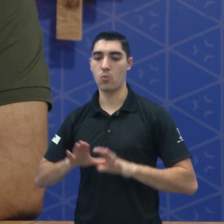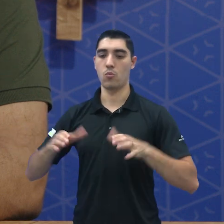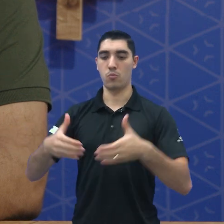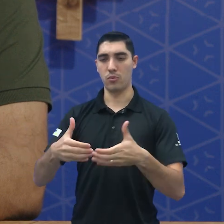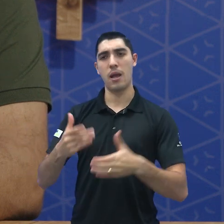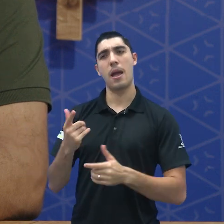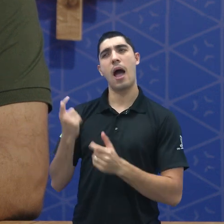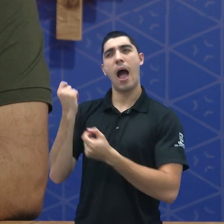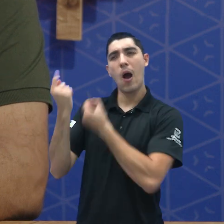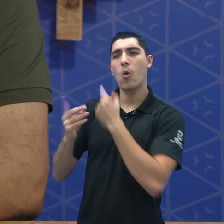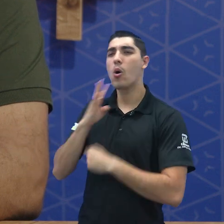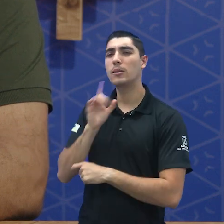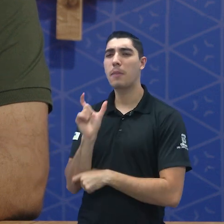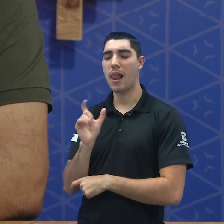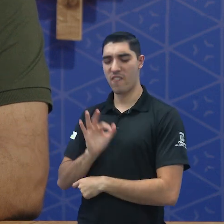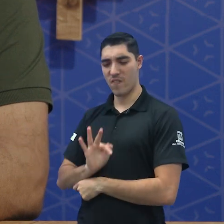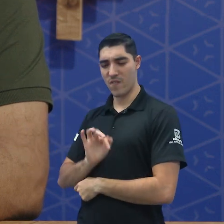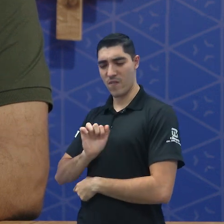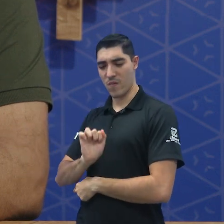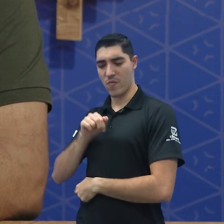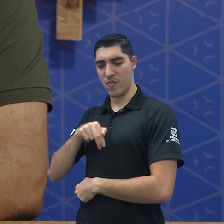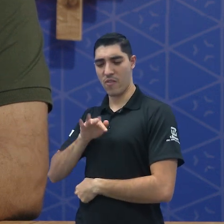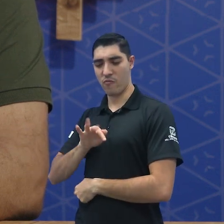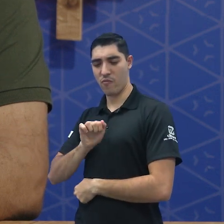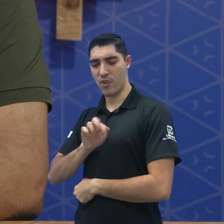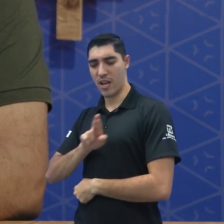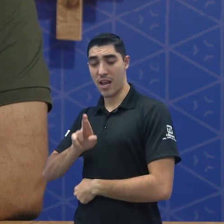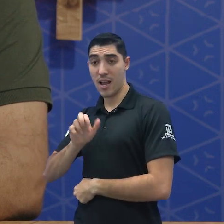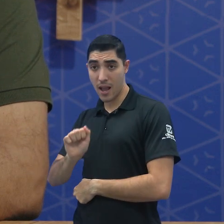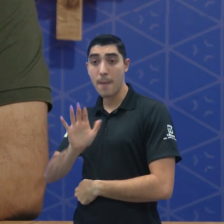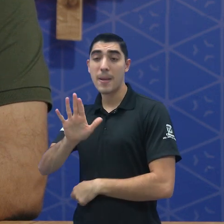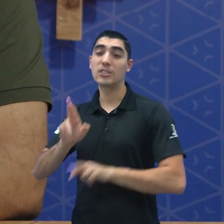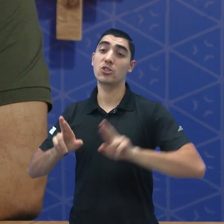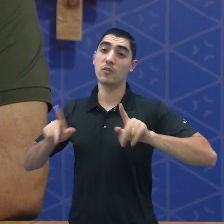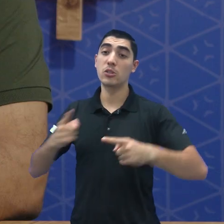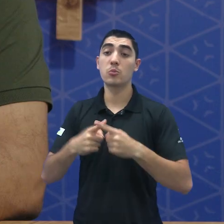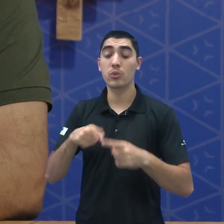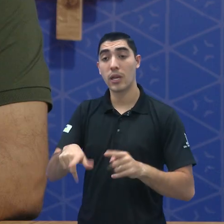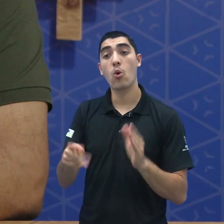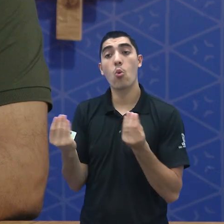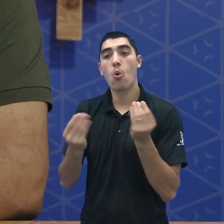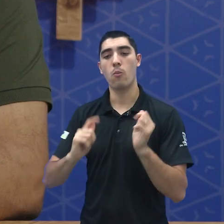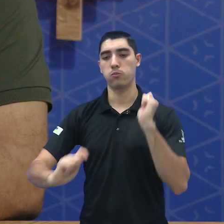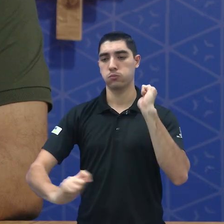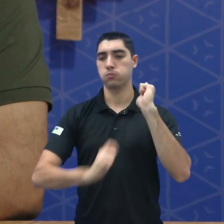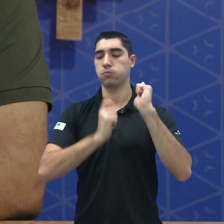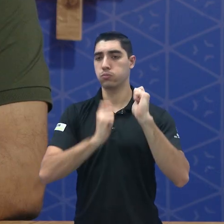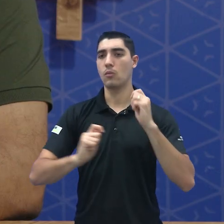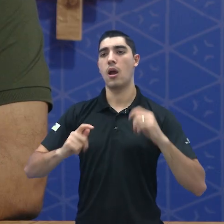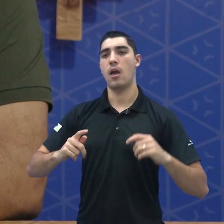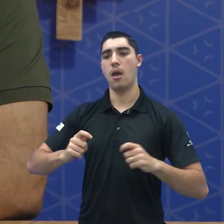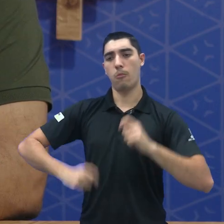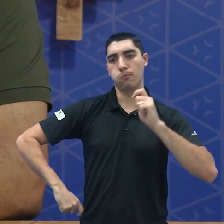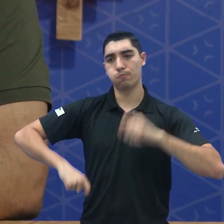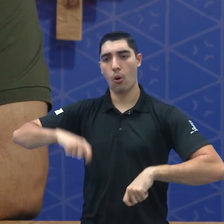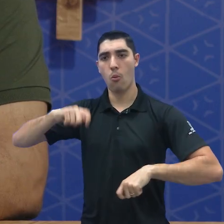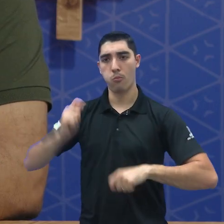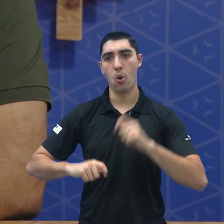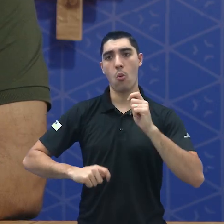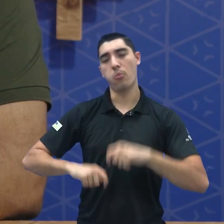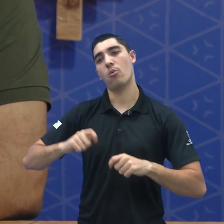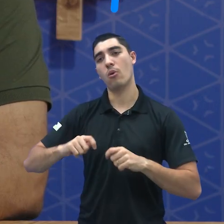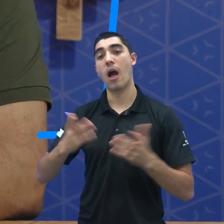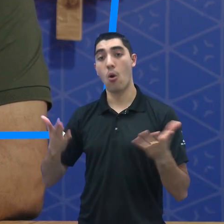por fanfarra, mas a diferença está na parte instrumental, de como se dá os instrumentos, Então hoje em dia nós somos uma banda e não mais